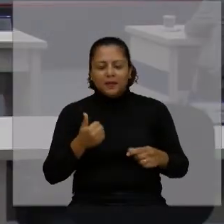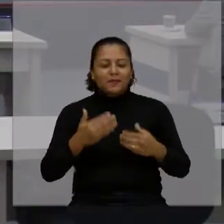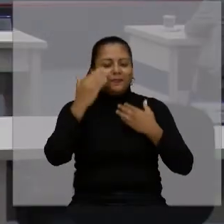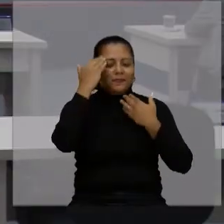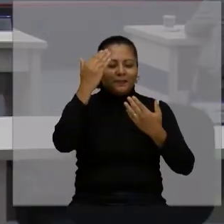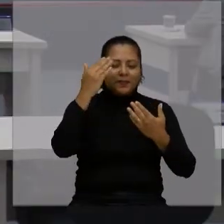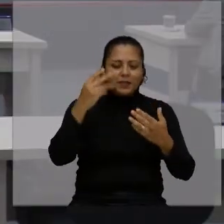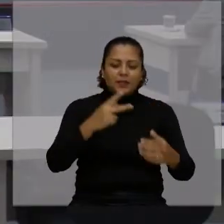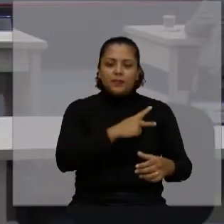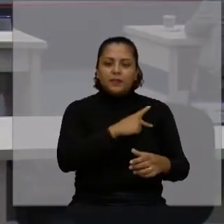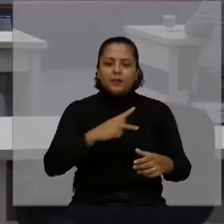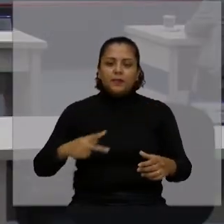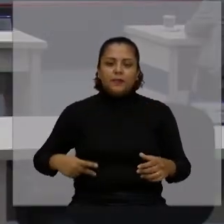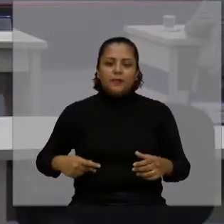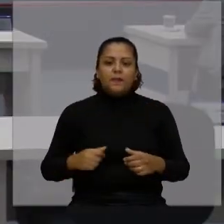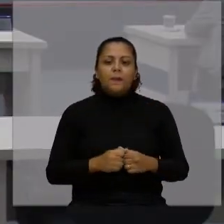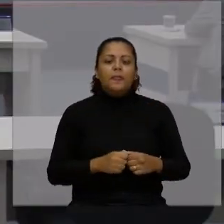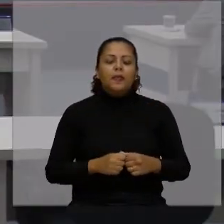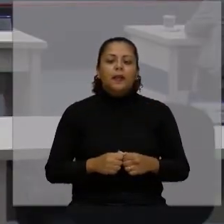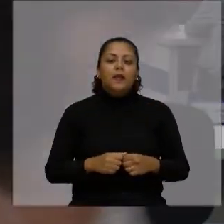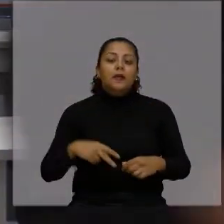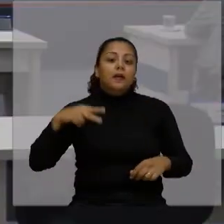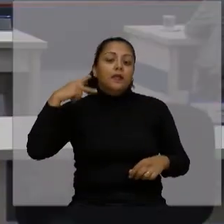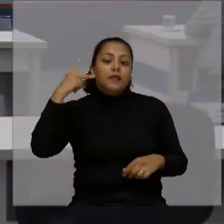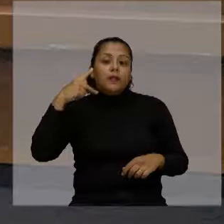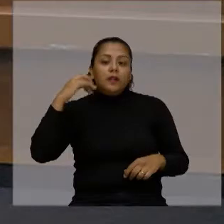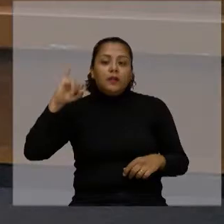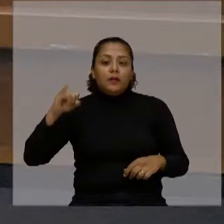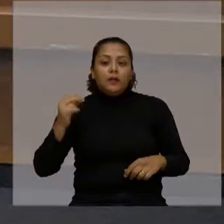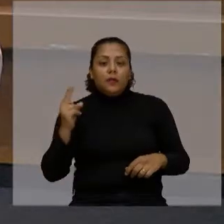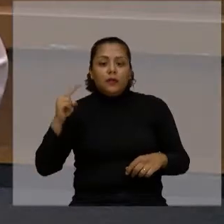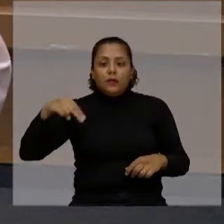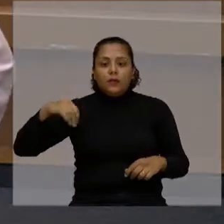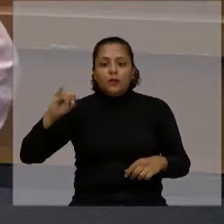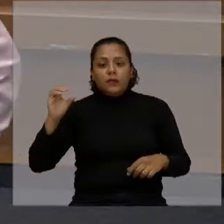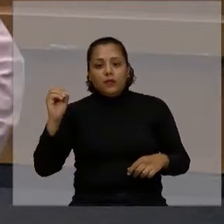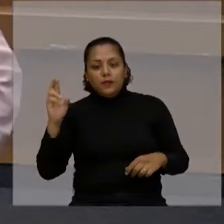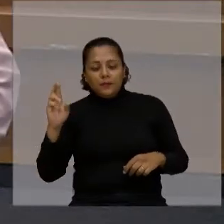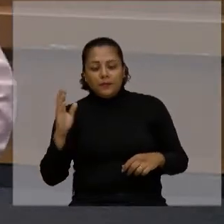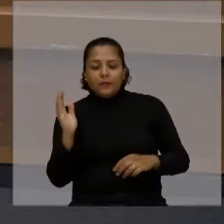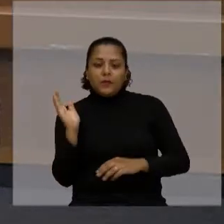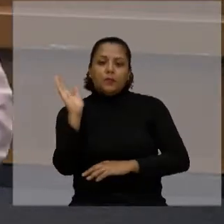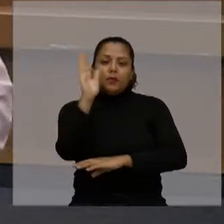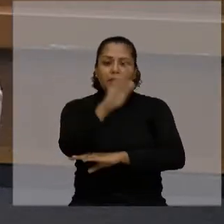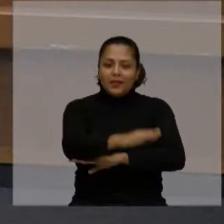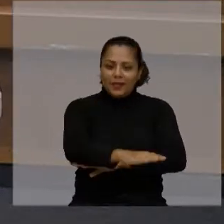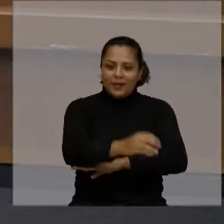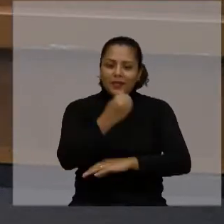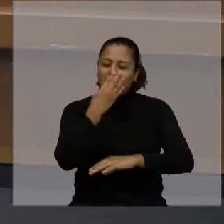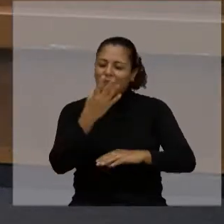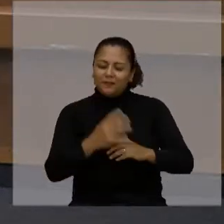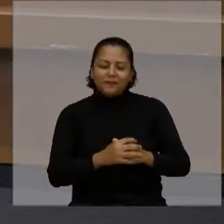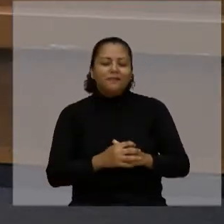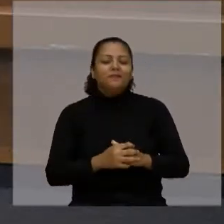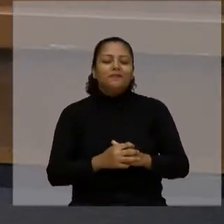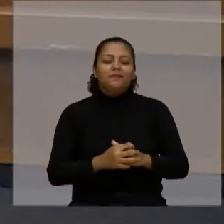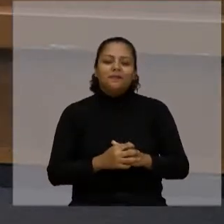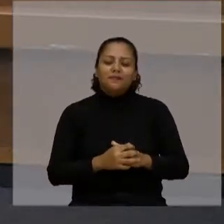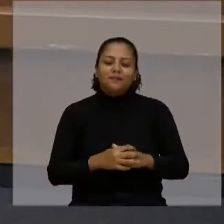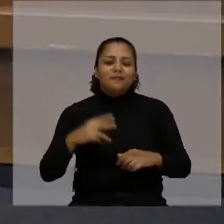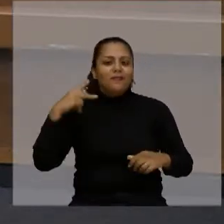Com a palavra, vereador Júnior. Boa tarde, presidente. Boa tarde, demais vereadores.